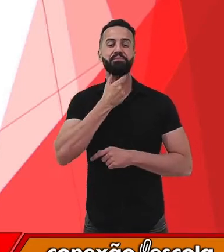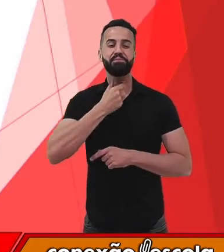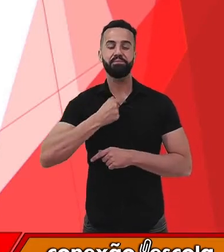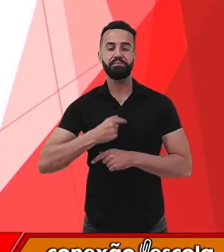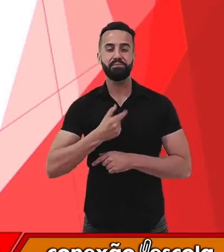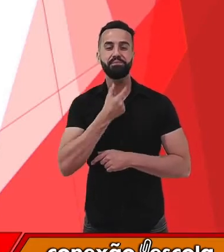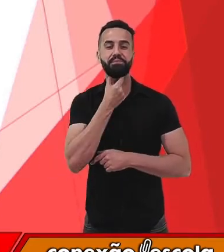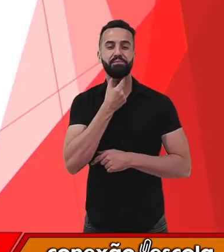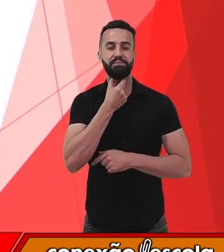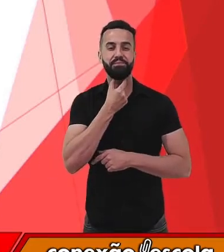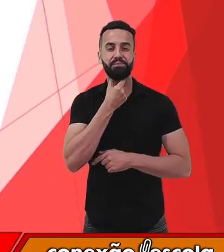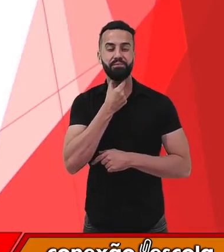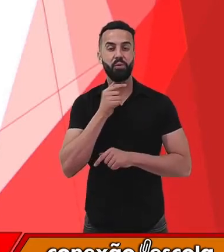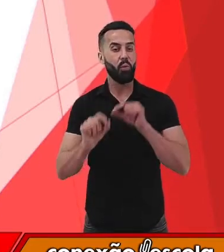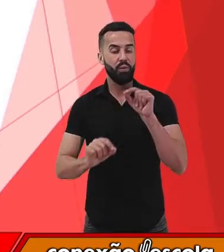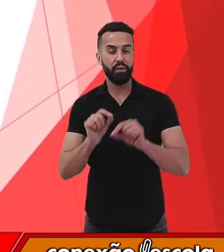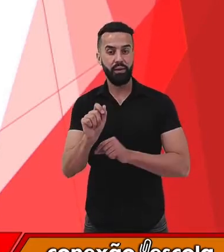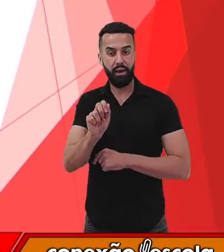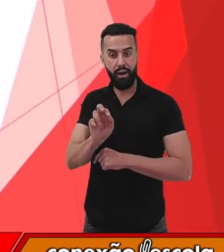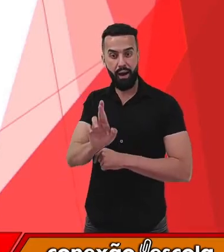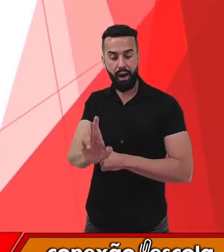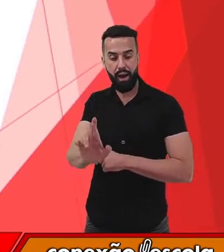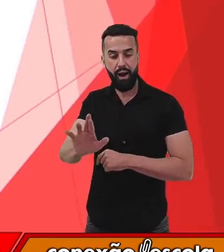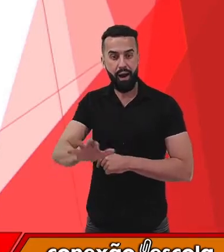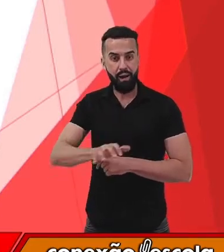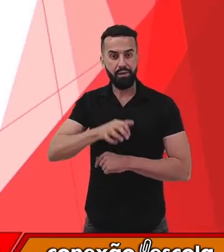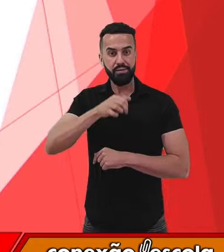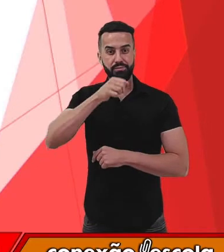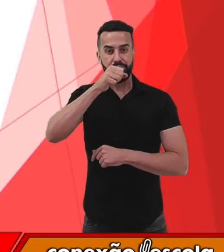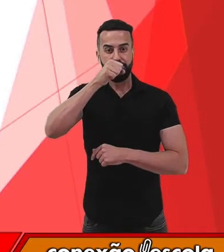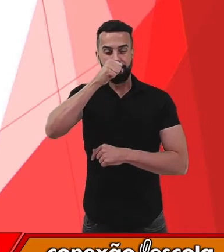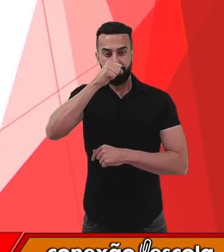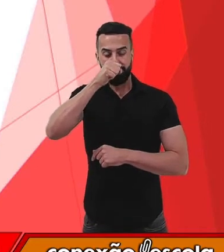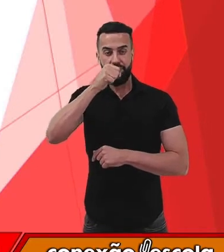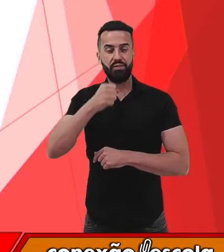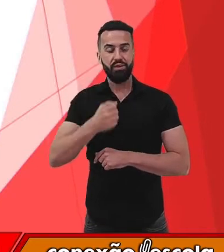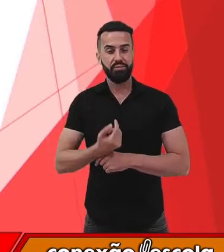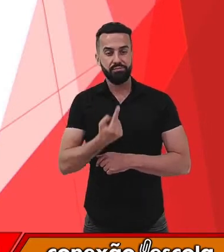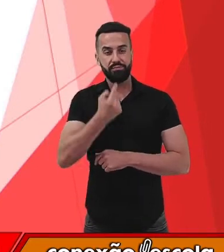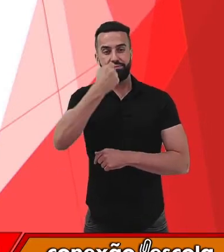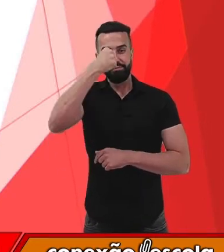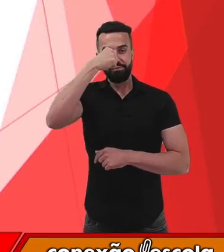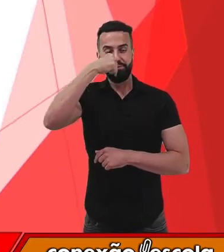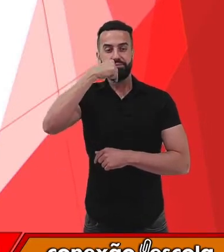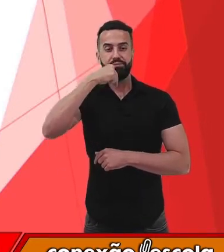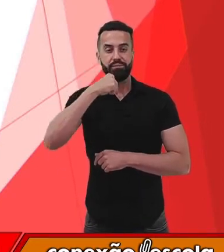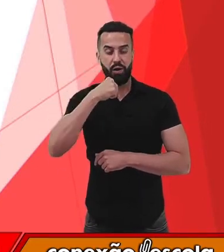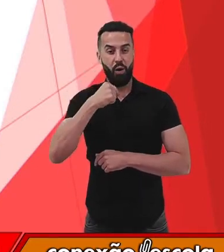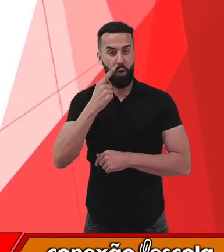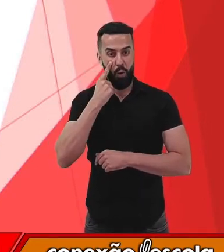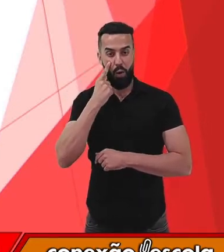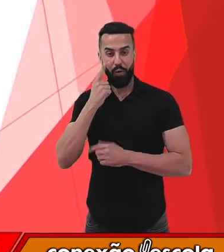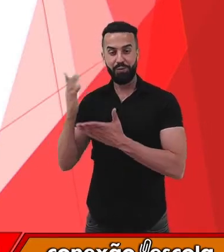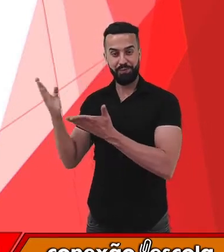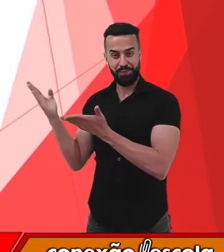faringe vai direcionar esse ar inspirado até um órgão denominado